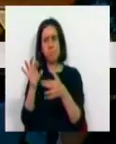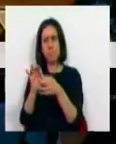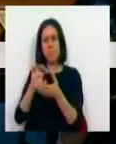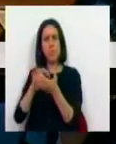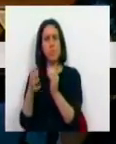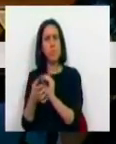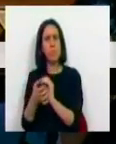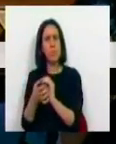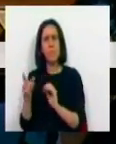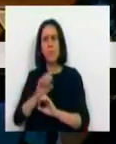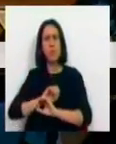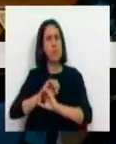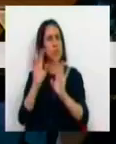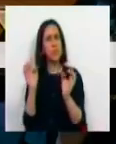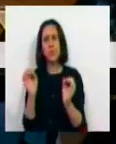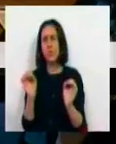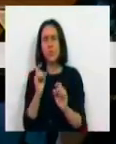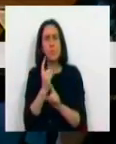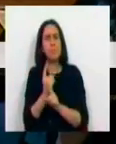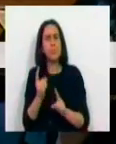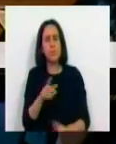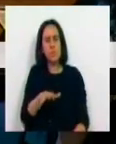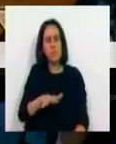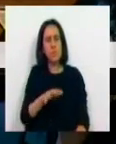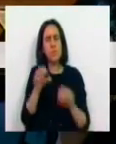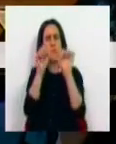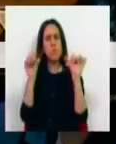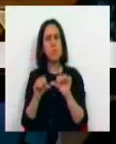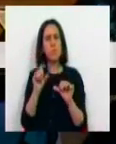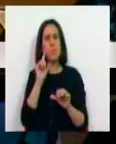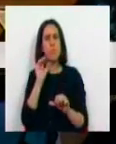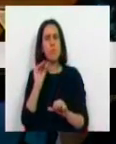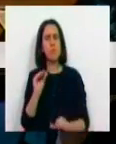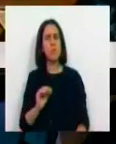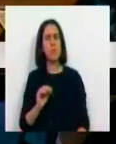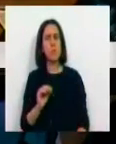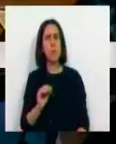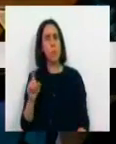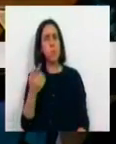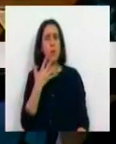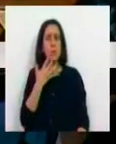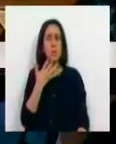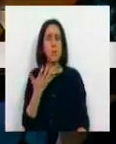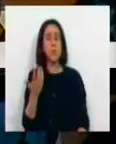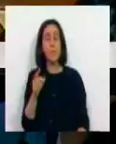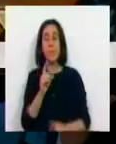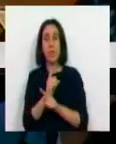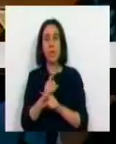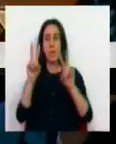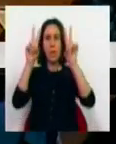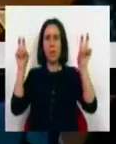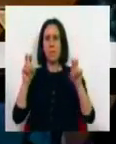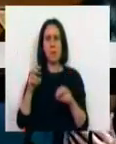Depósitos, porque não esclareceu cabalmente a situação do sistema financeiro, pois porque havia aquele lema que se lixem